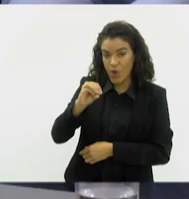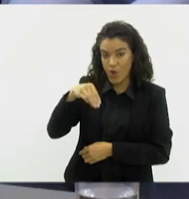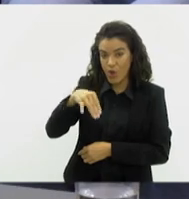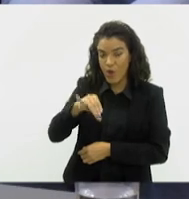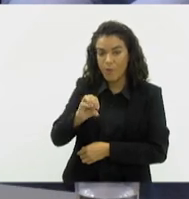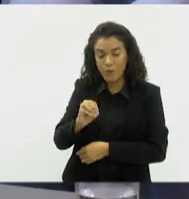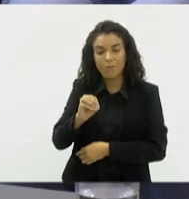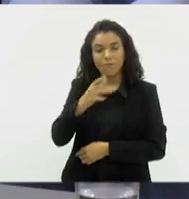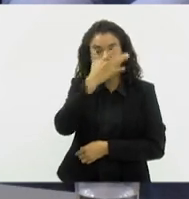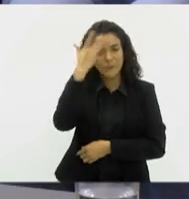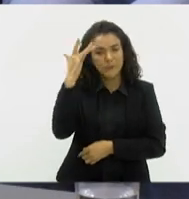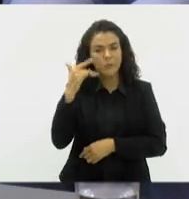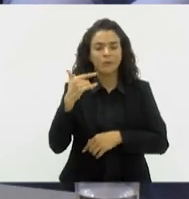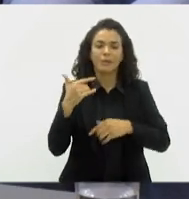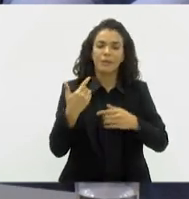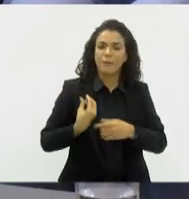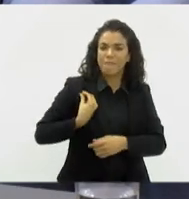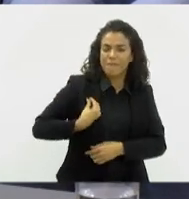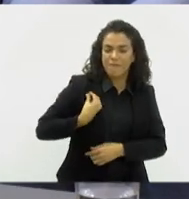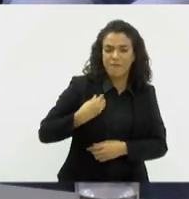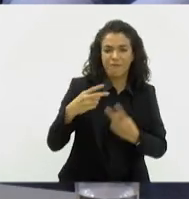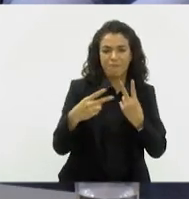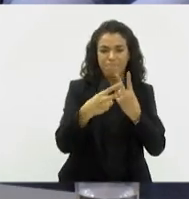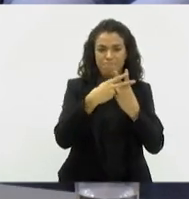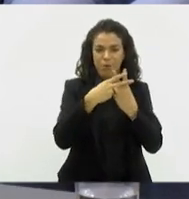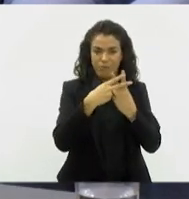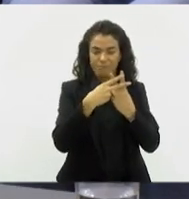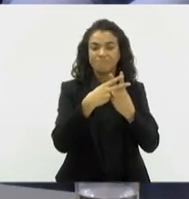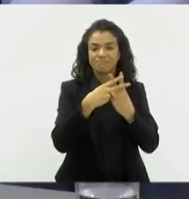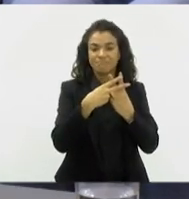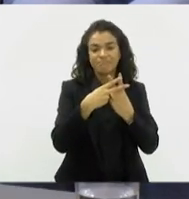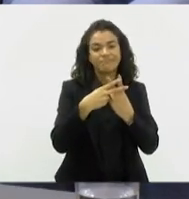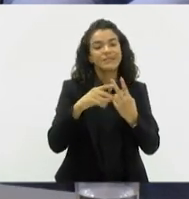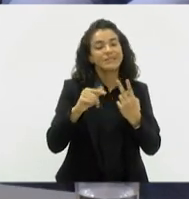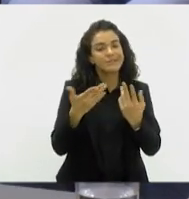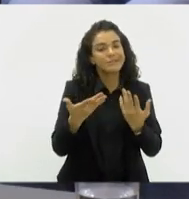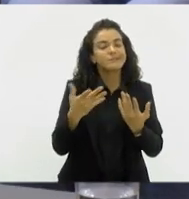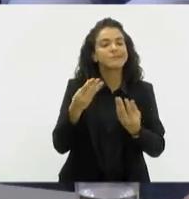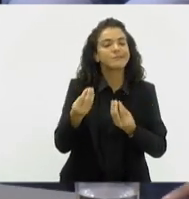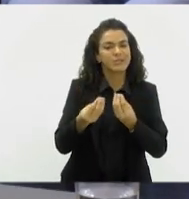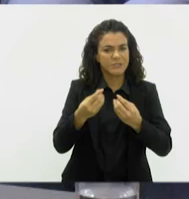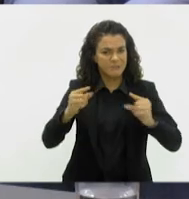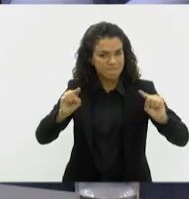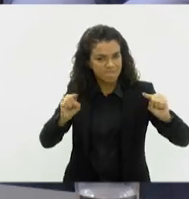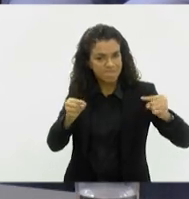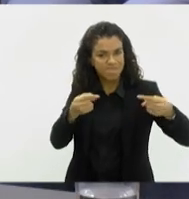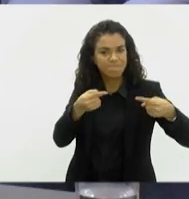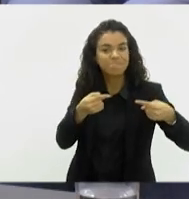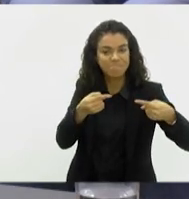de liberdade e que a gente precisa se colocar frequentemente em oposição